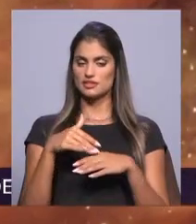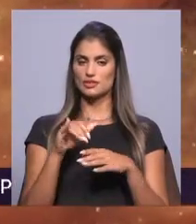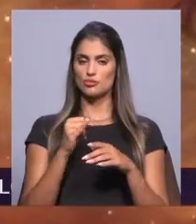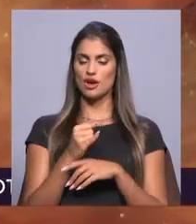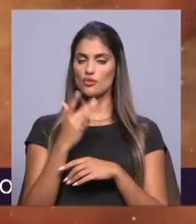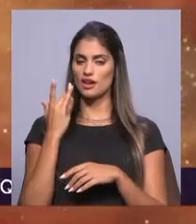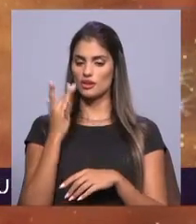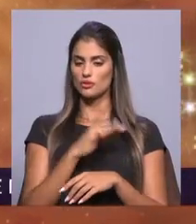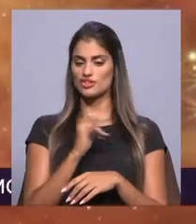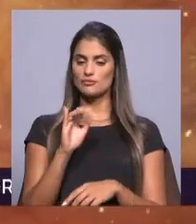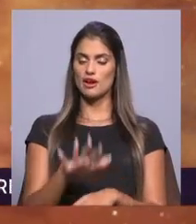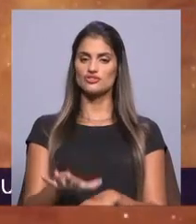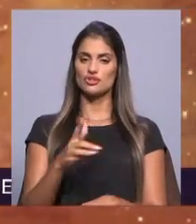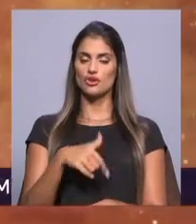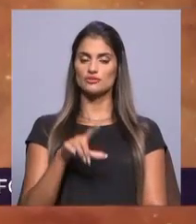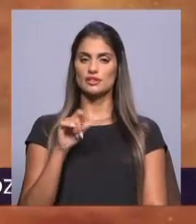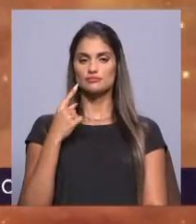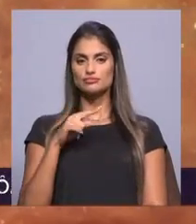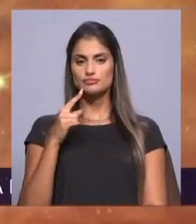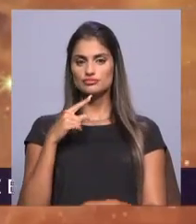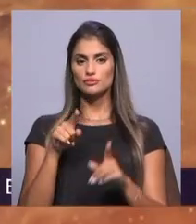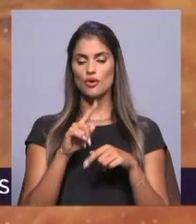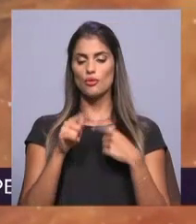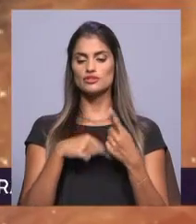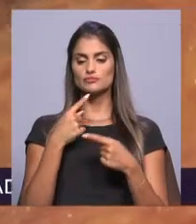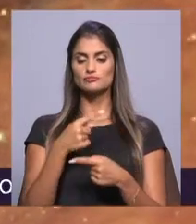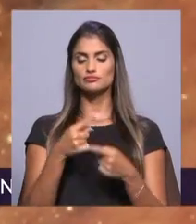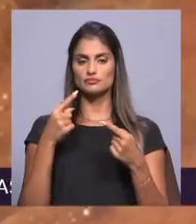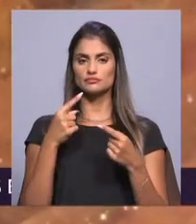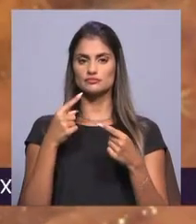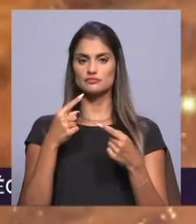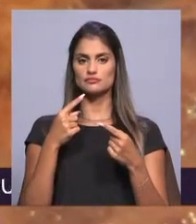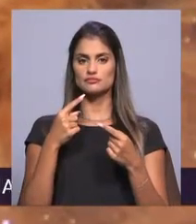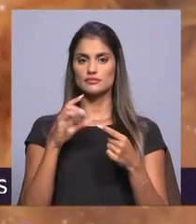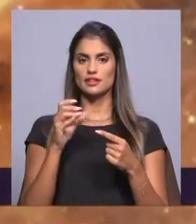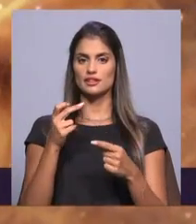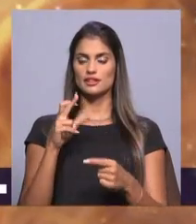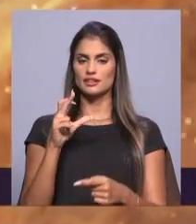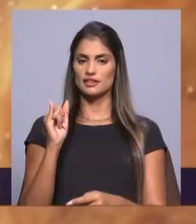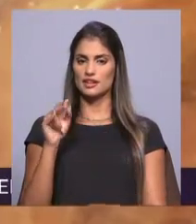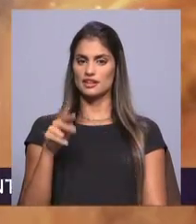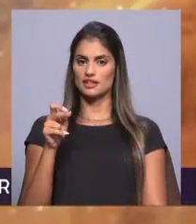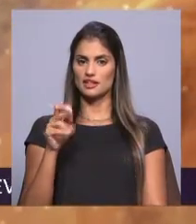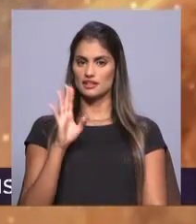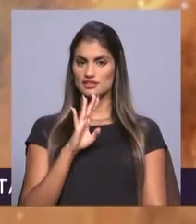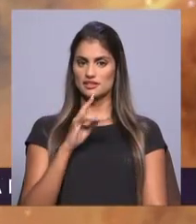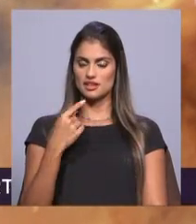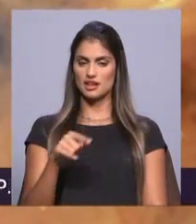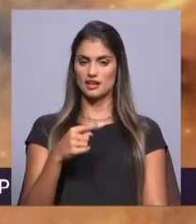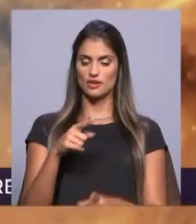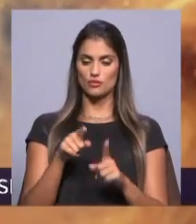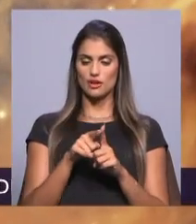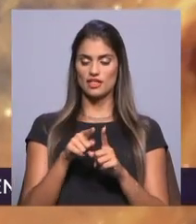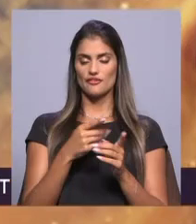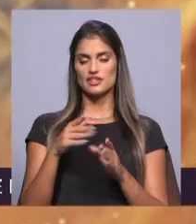negro. Esta imagem que nós estamos a ver corresponde a outra que foi divulgada, que é a nebulosa de Carina. Se a nebulosa planetária correspondia à